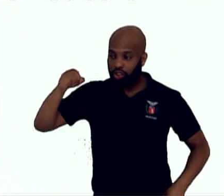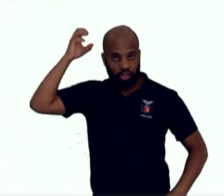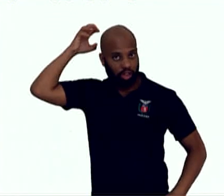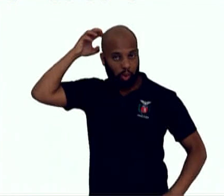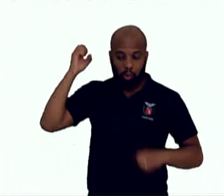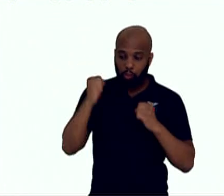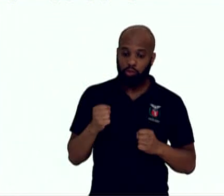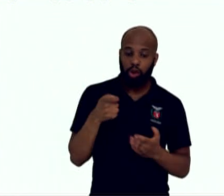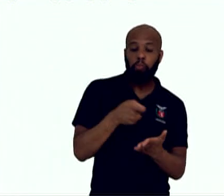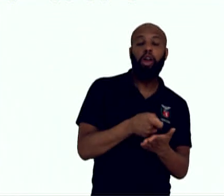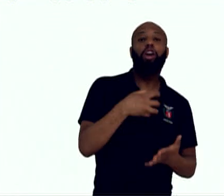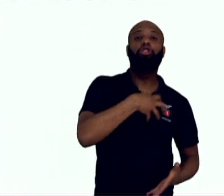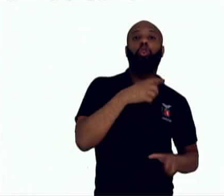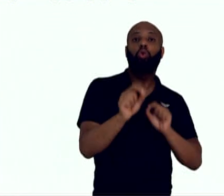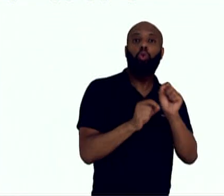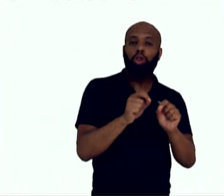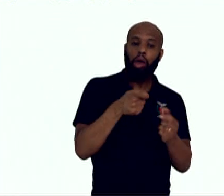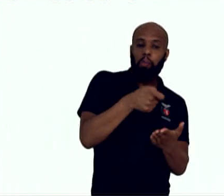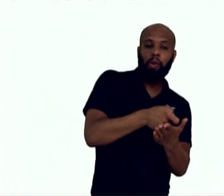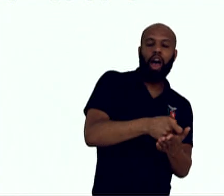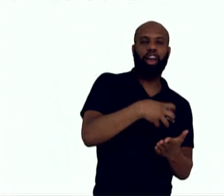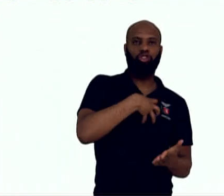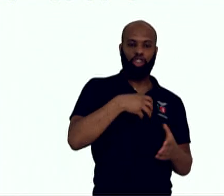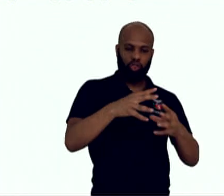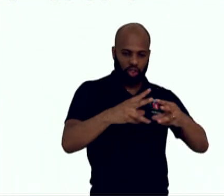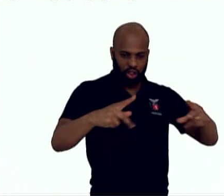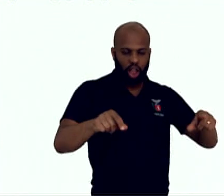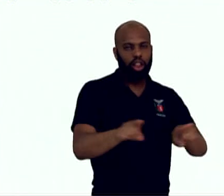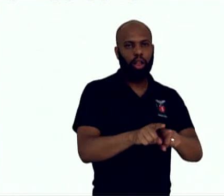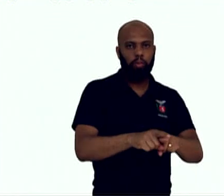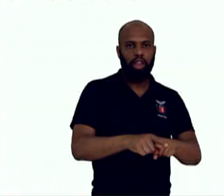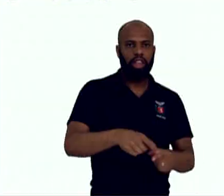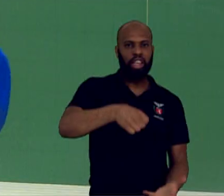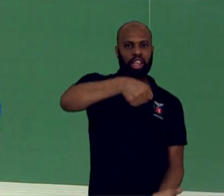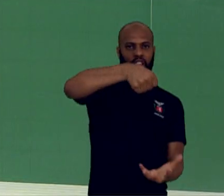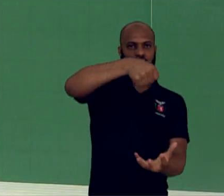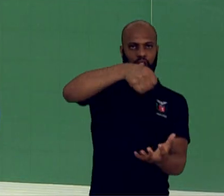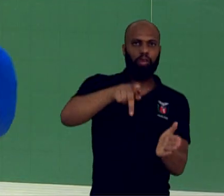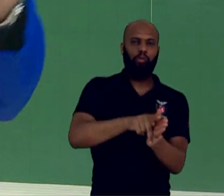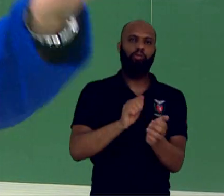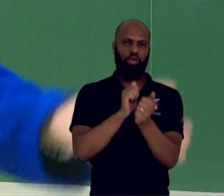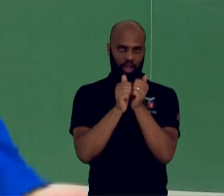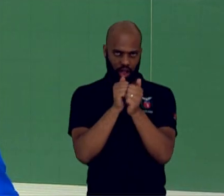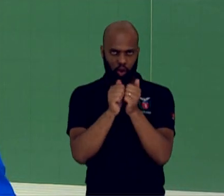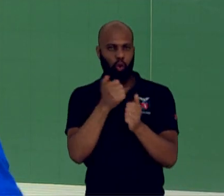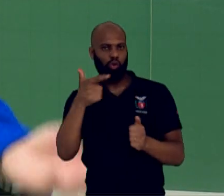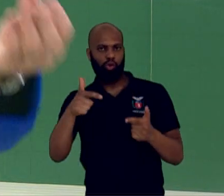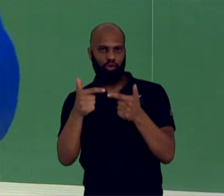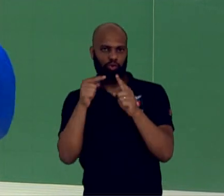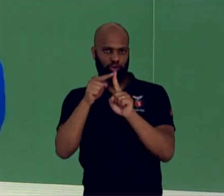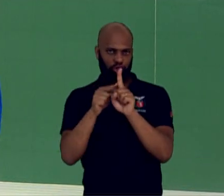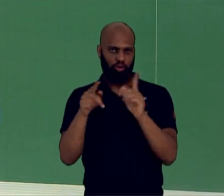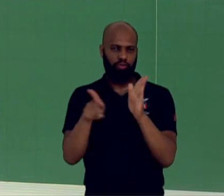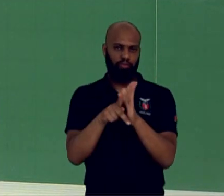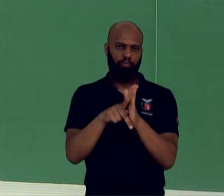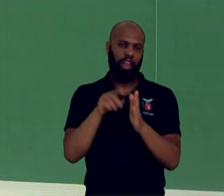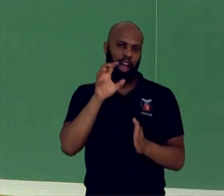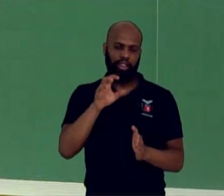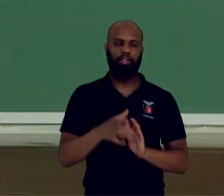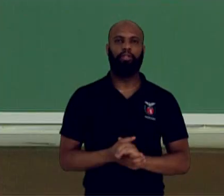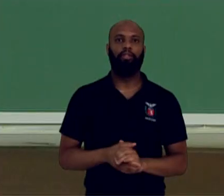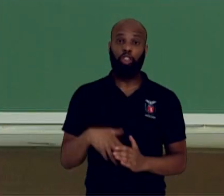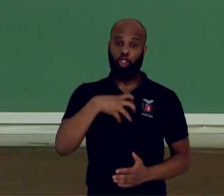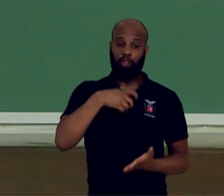com terras ou com cereais, ou sacos de cereais, principalmente de arroz, outros tipos de cereais, uma forma de